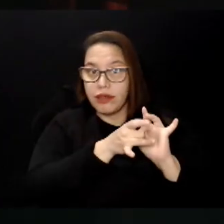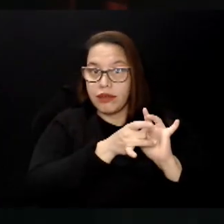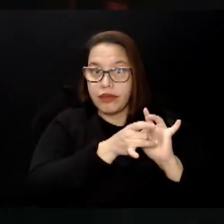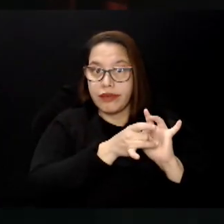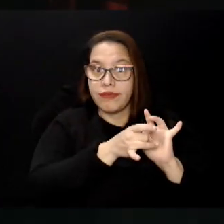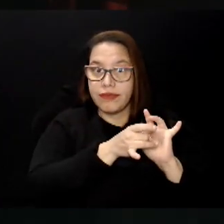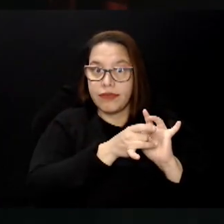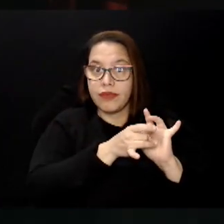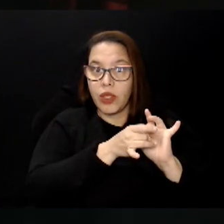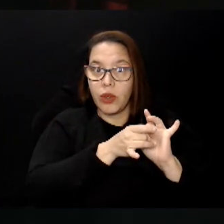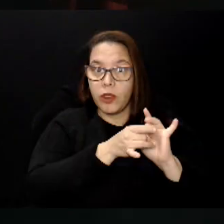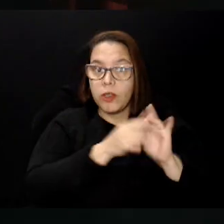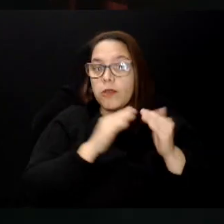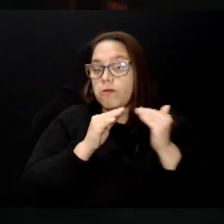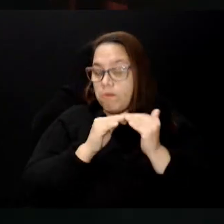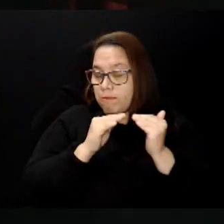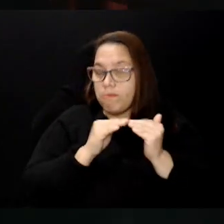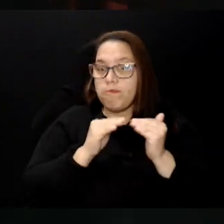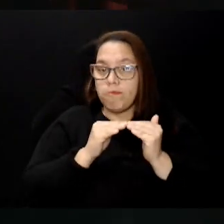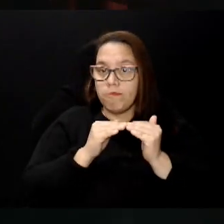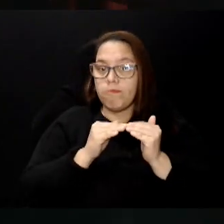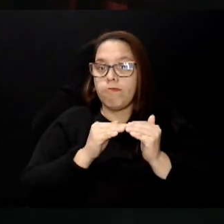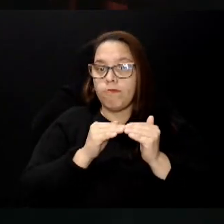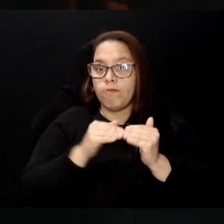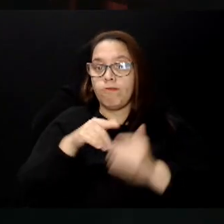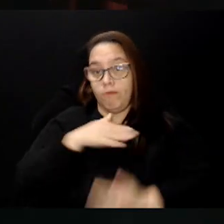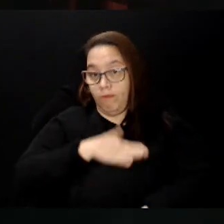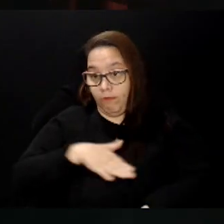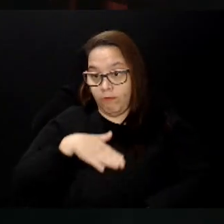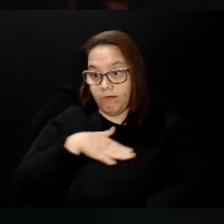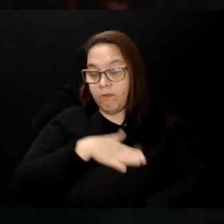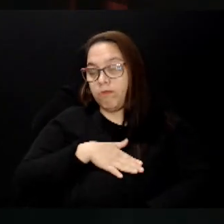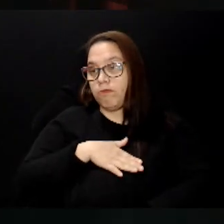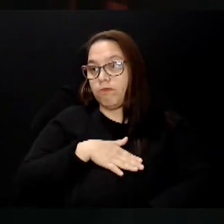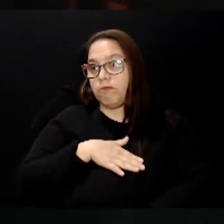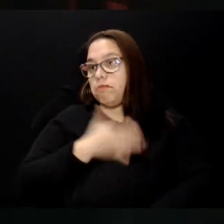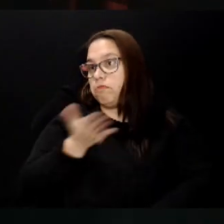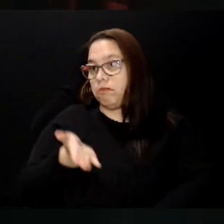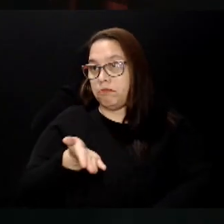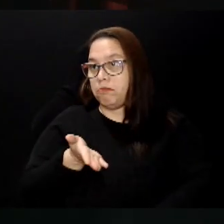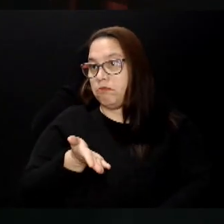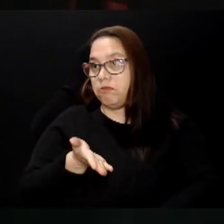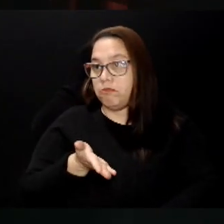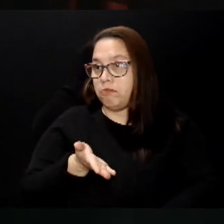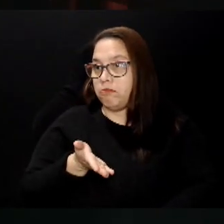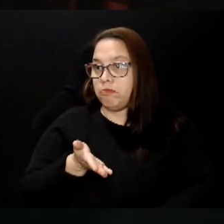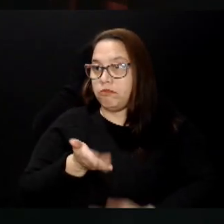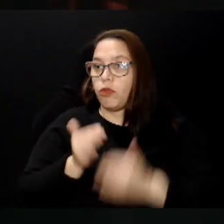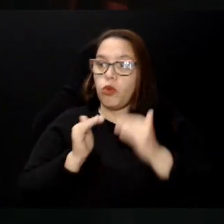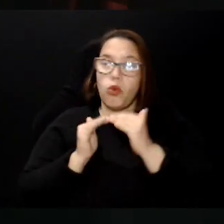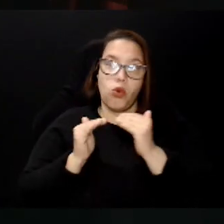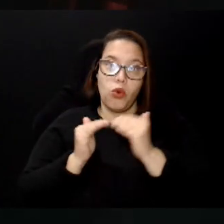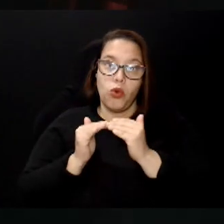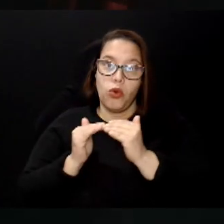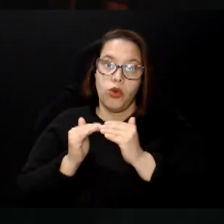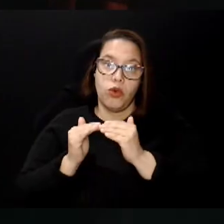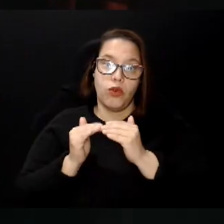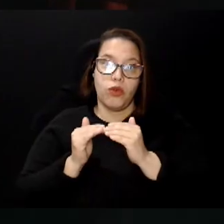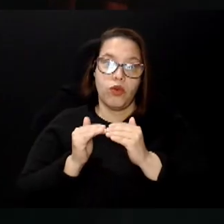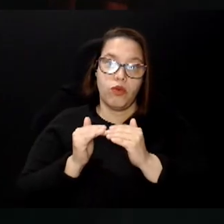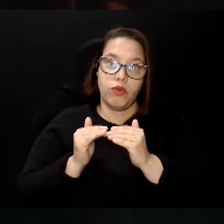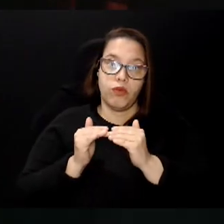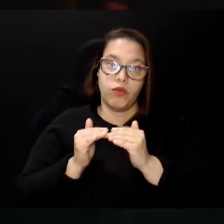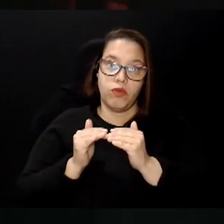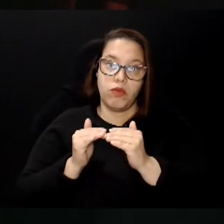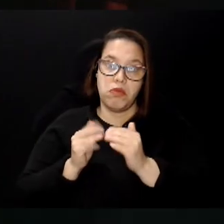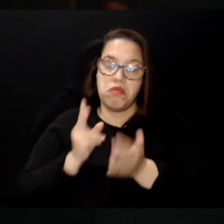acordo com o que você gosta, com o que você tá, né, de acordo. Então ela vai estar sempre